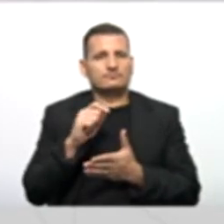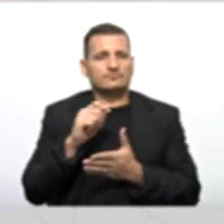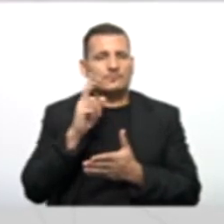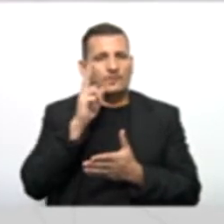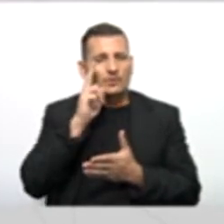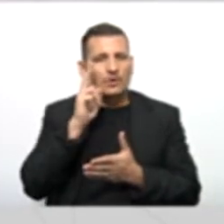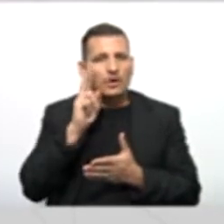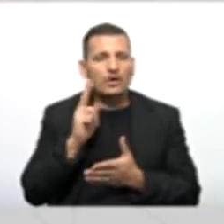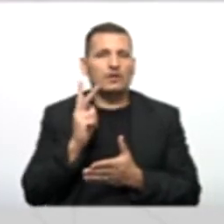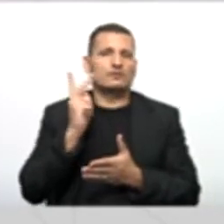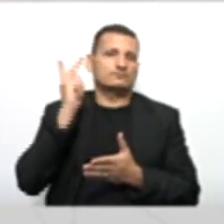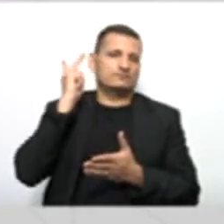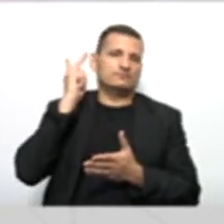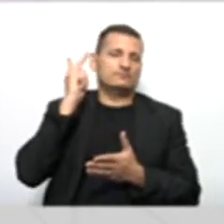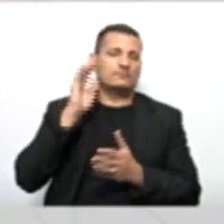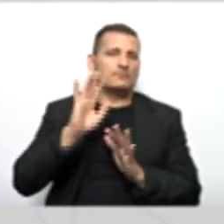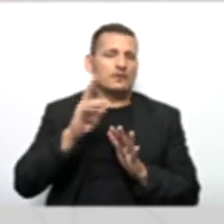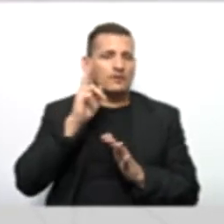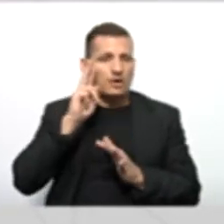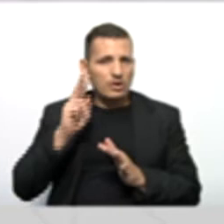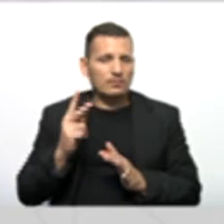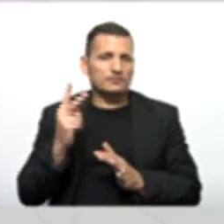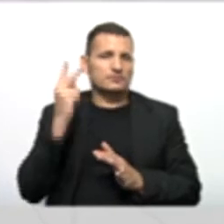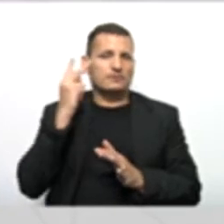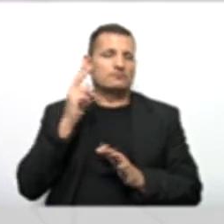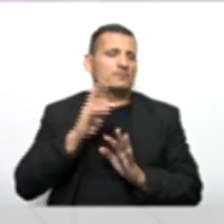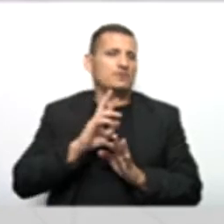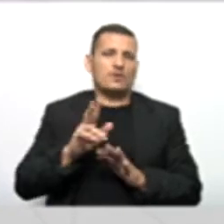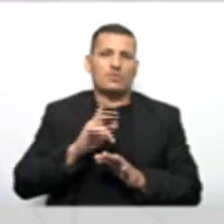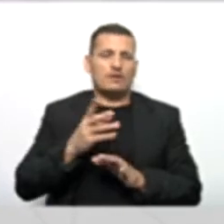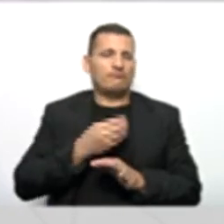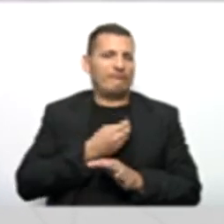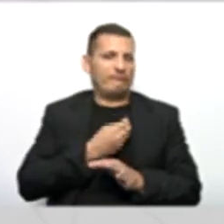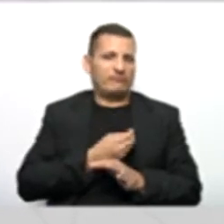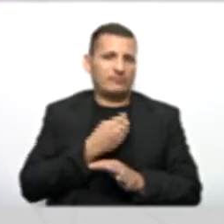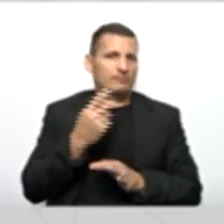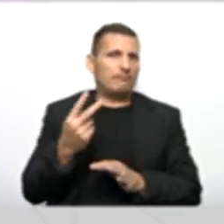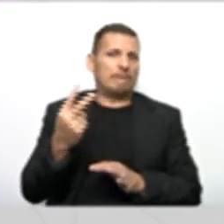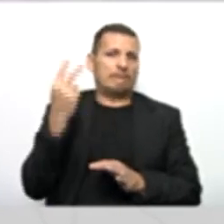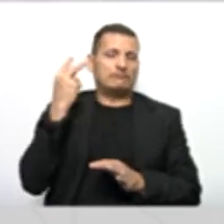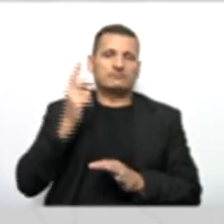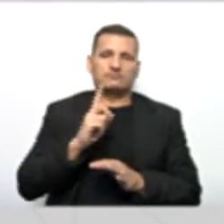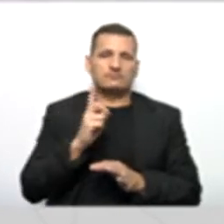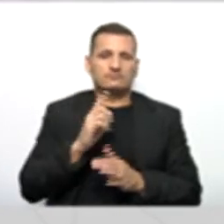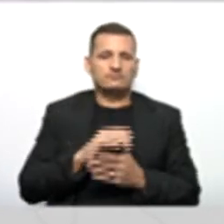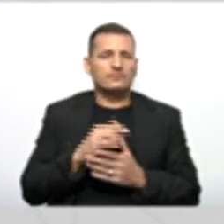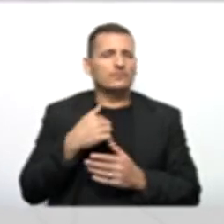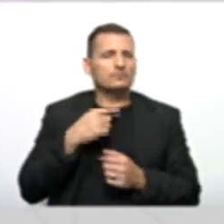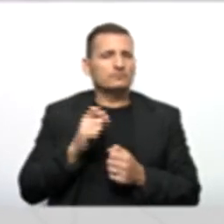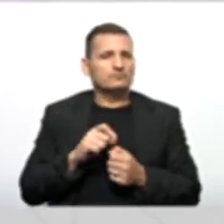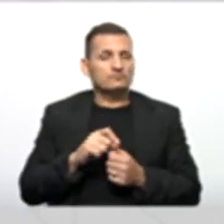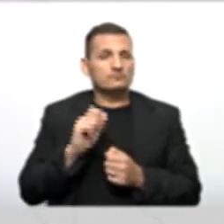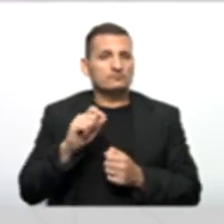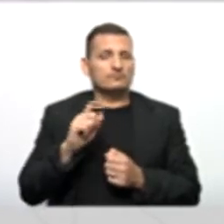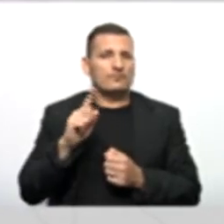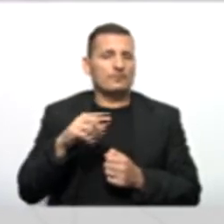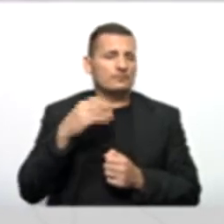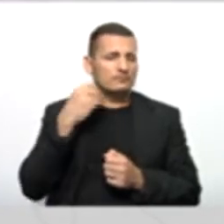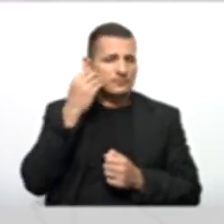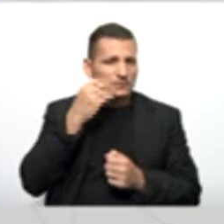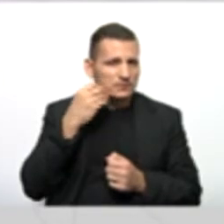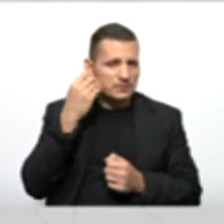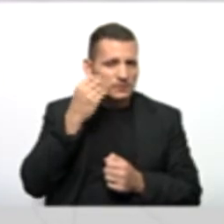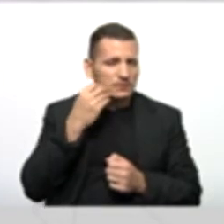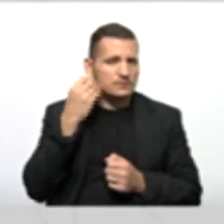passado. Mas olhar para o passado não significa viver do passado não, tá, gente? O que eu vou fazer? Com base nas experiências